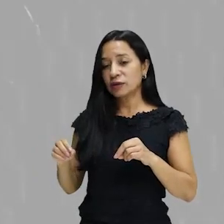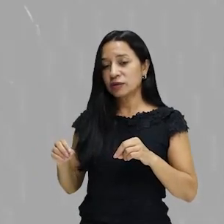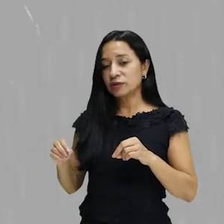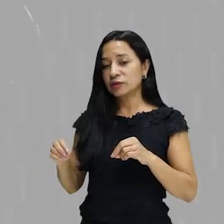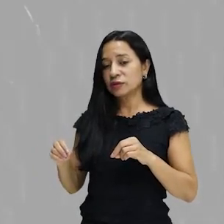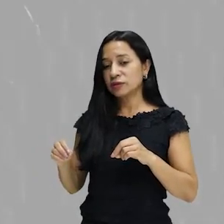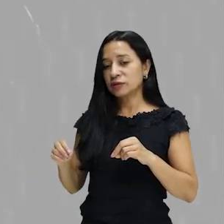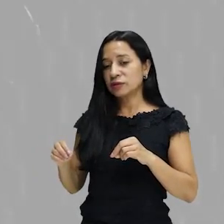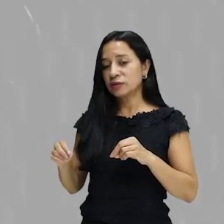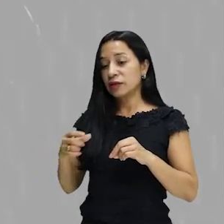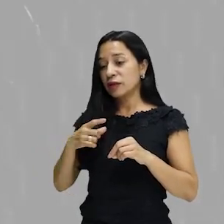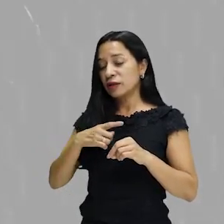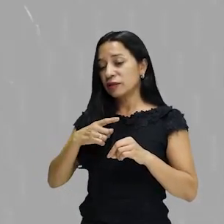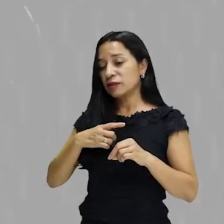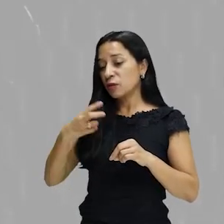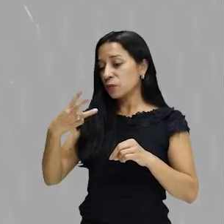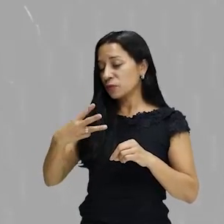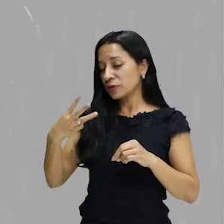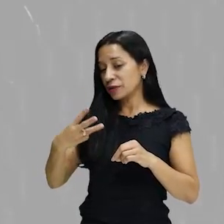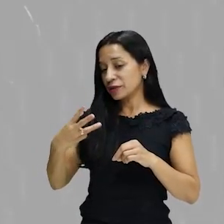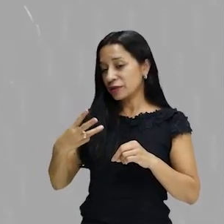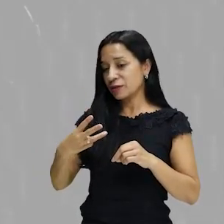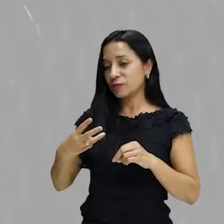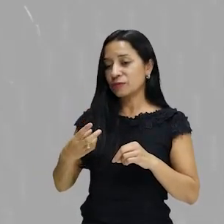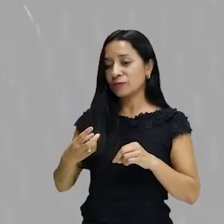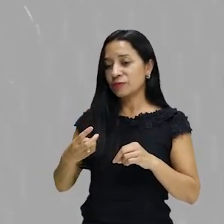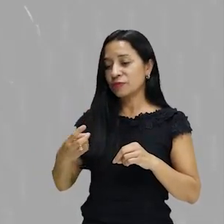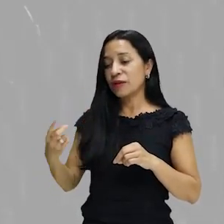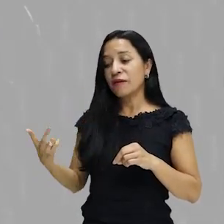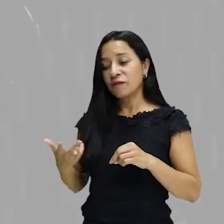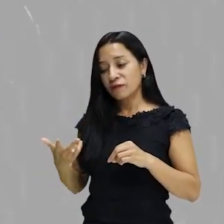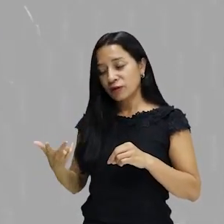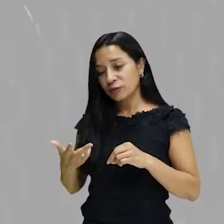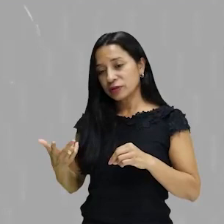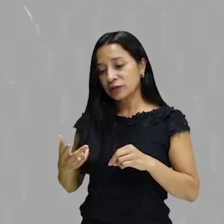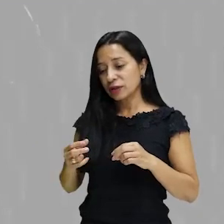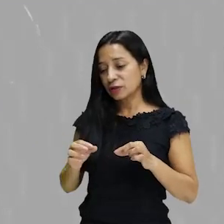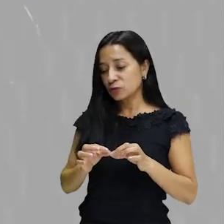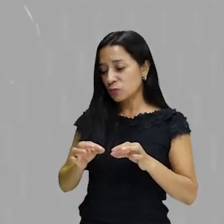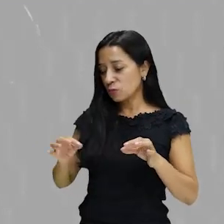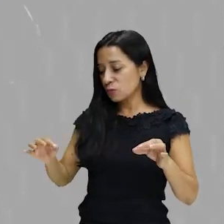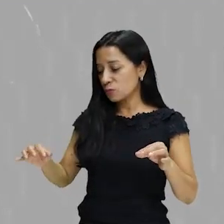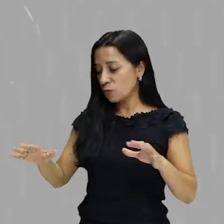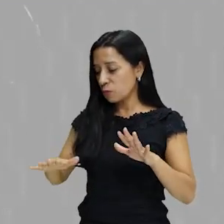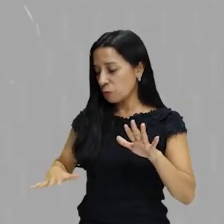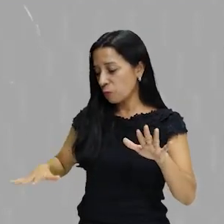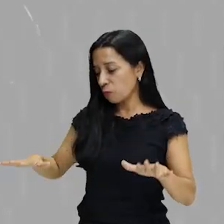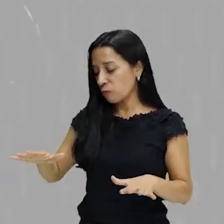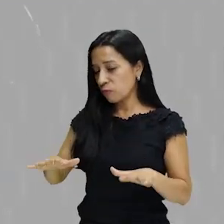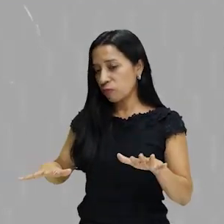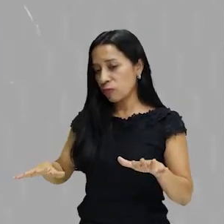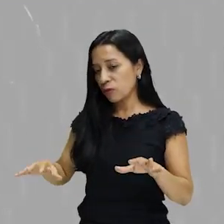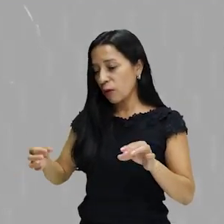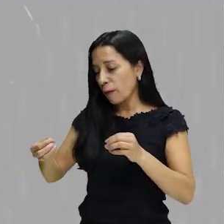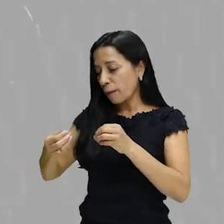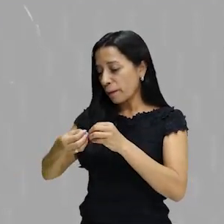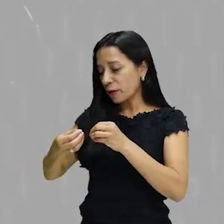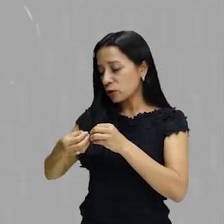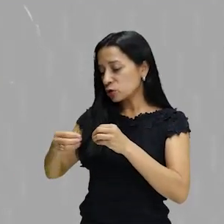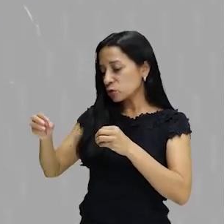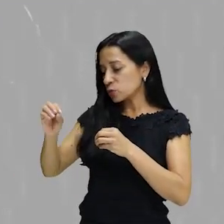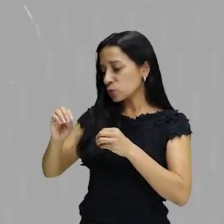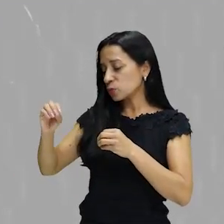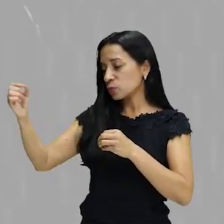para um terceiro fator, que seria a velocidade. Ou seja, quando ele passa mais próximo do Sol, quando